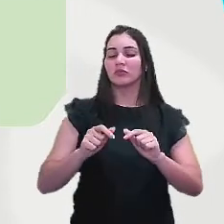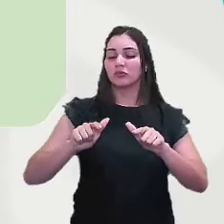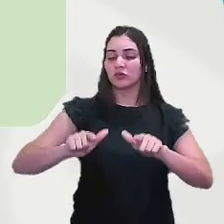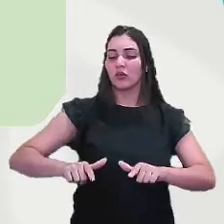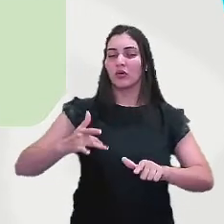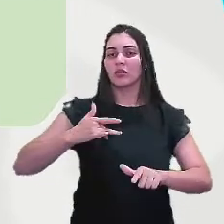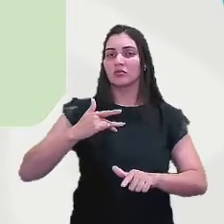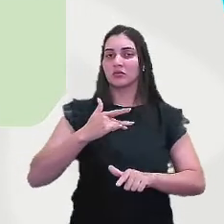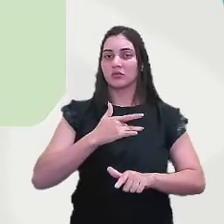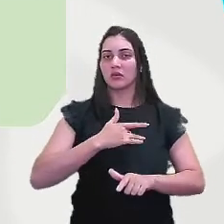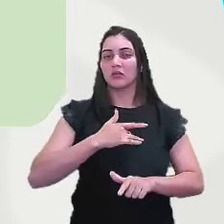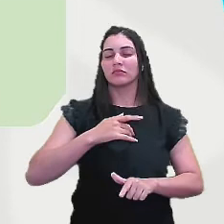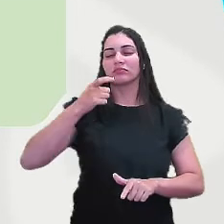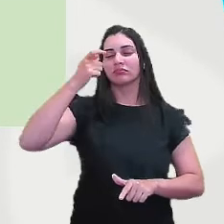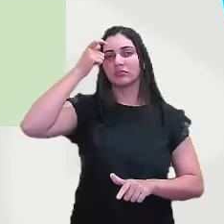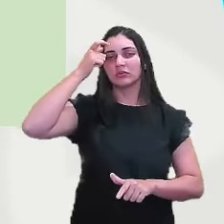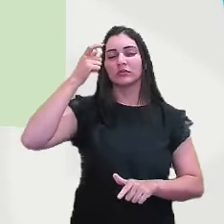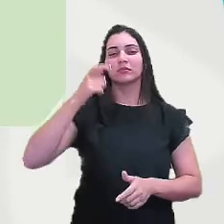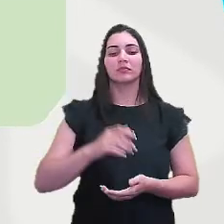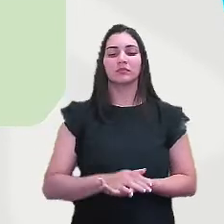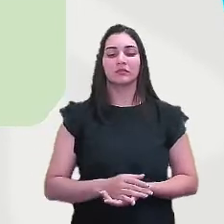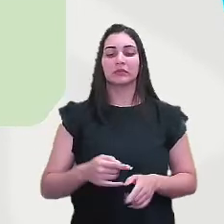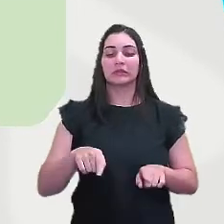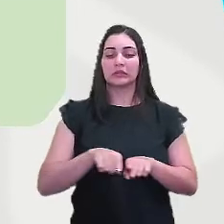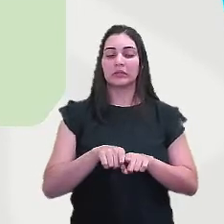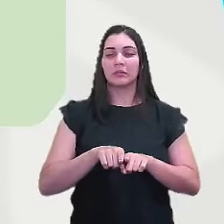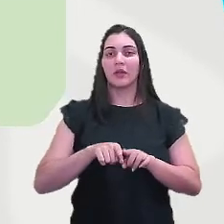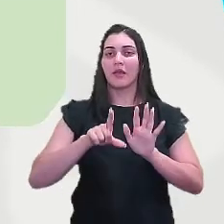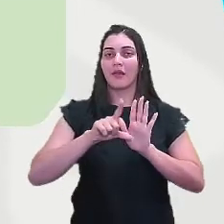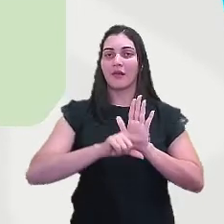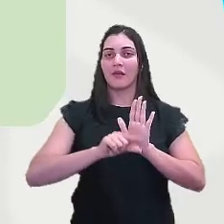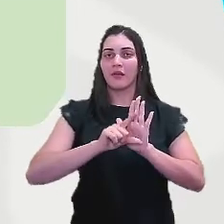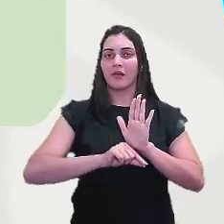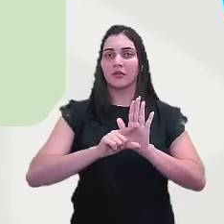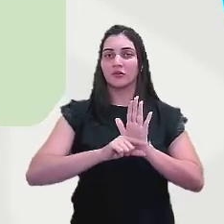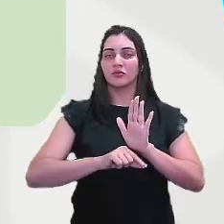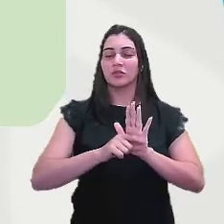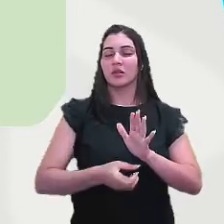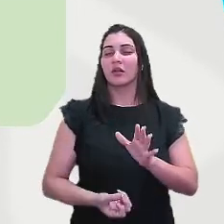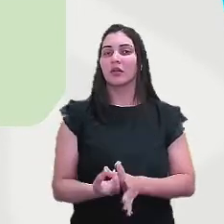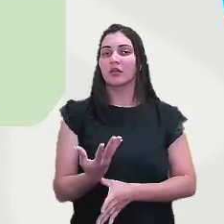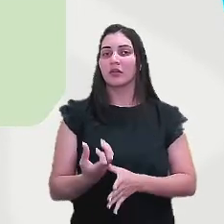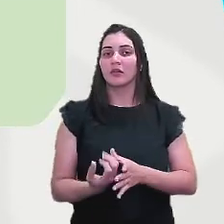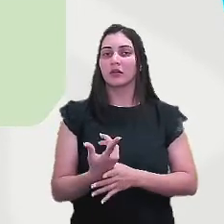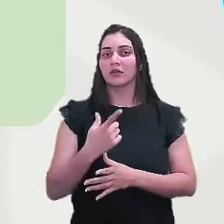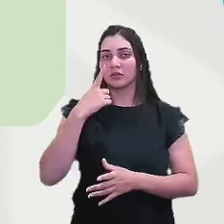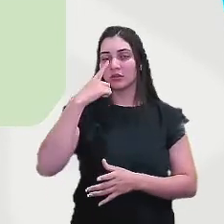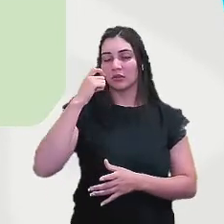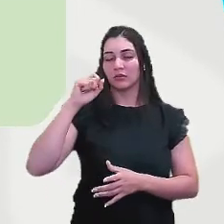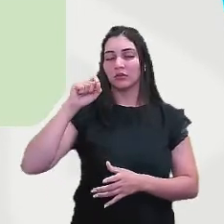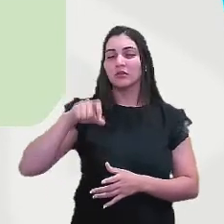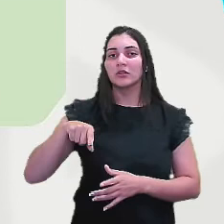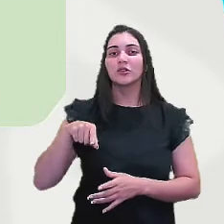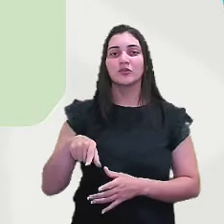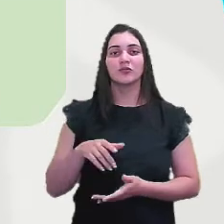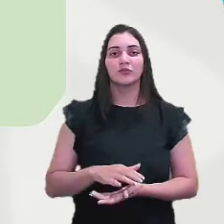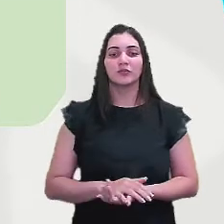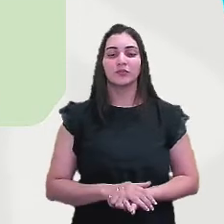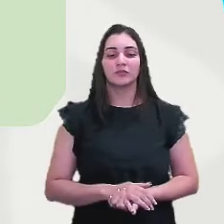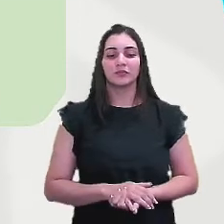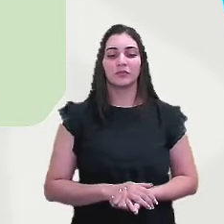saudável, ambientalmente sustentável. Reduzir geração de lixo, ou seja, reduzir a produção e a geração de lixo,